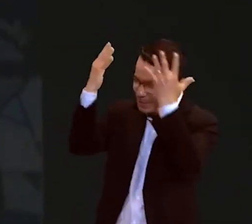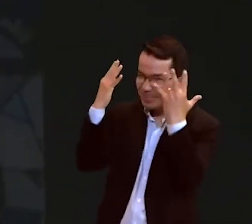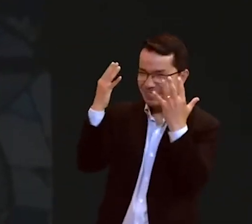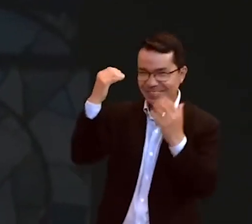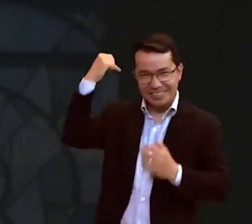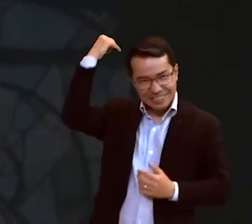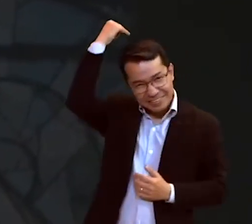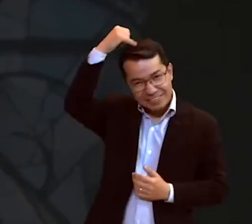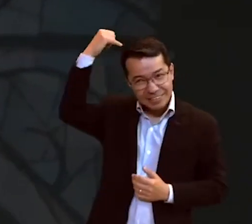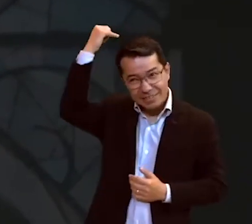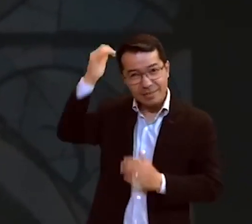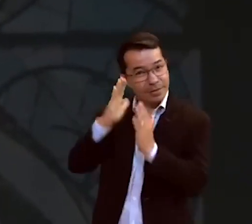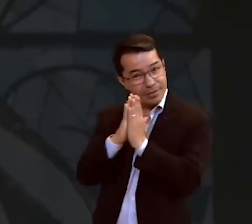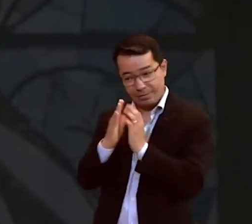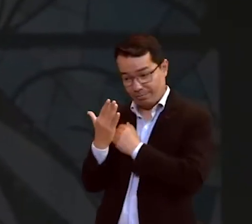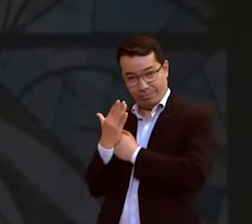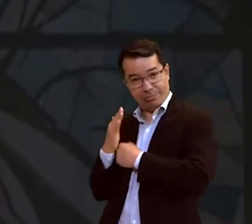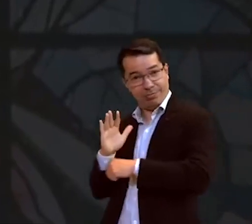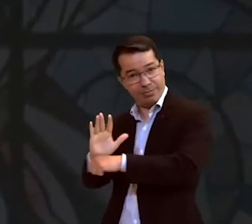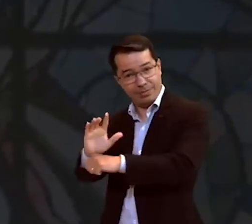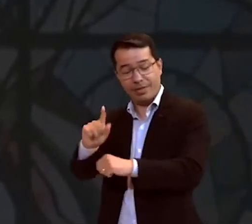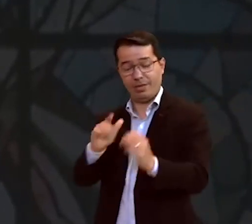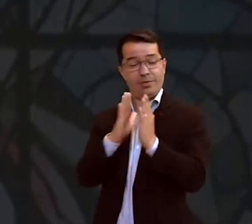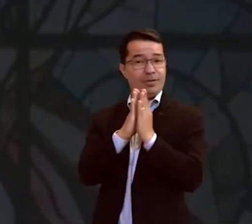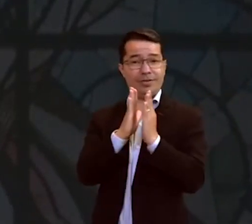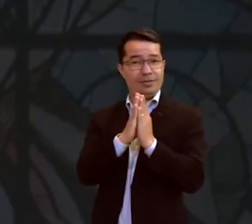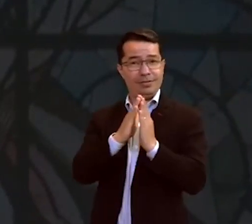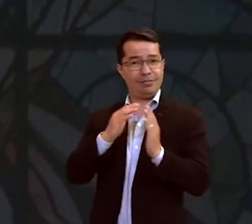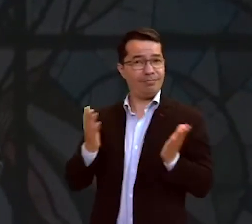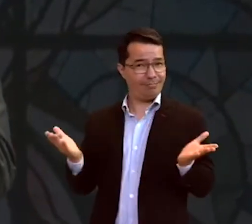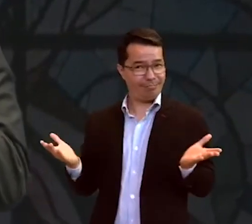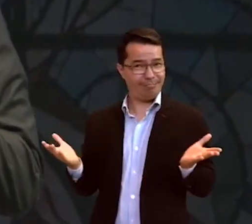está atrás de você, está a tua resposta.